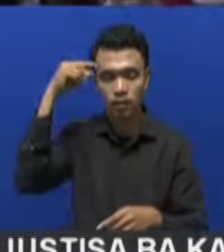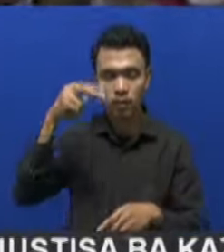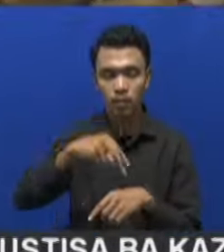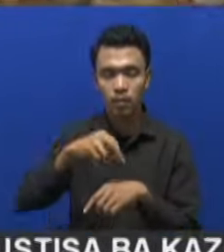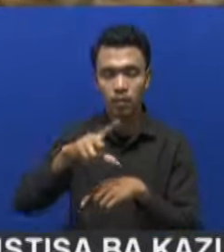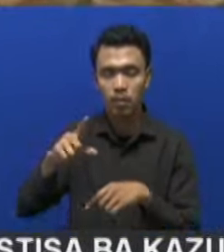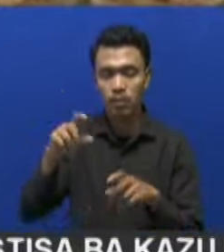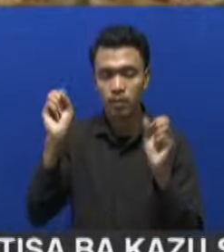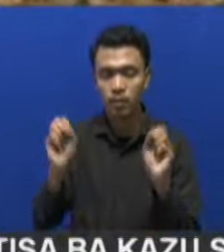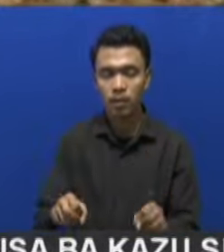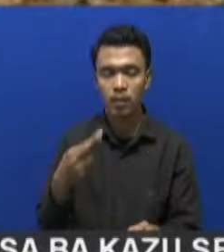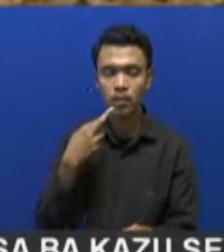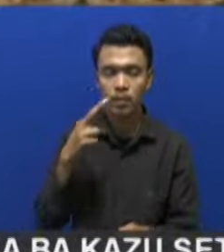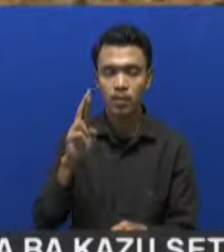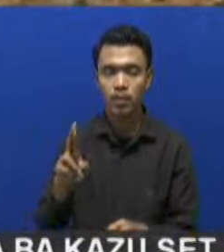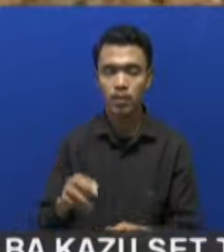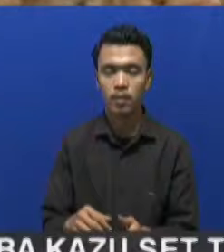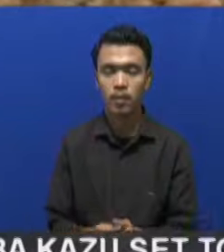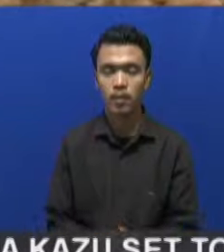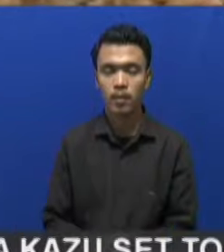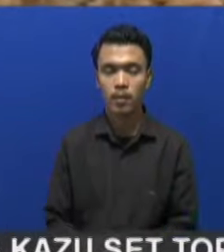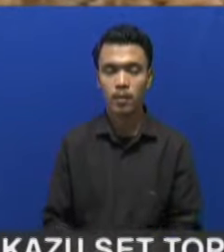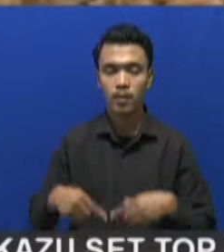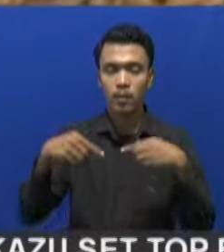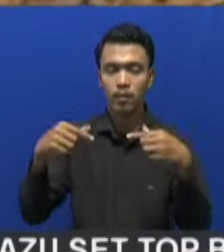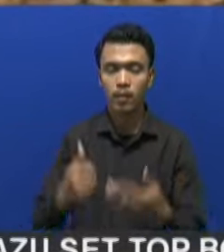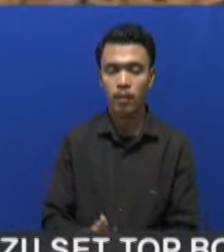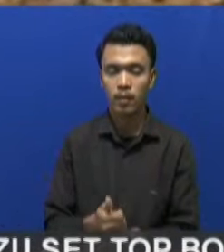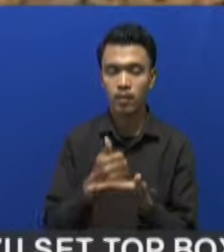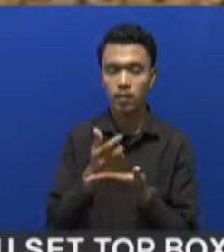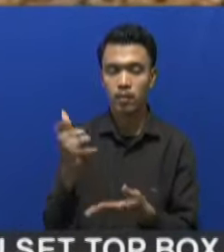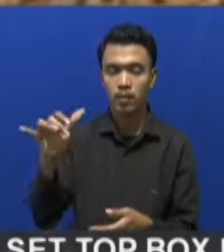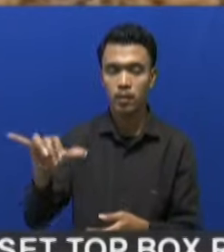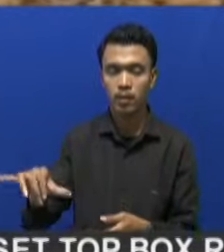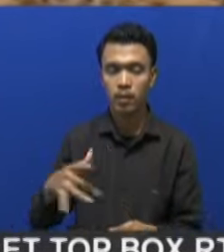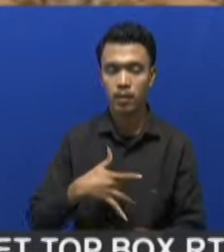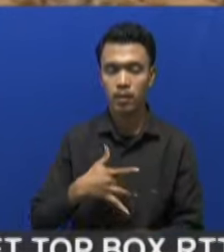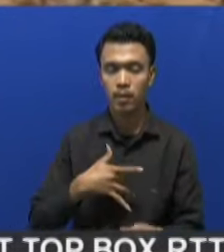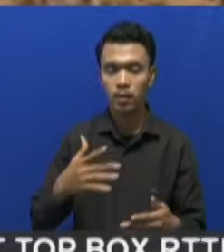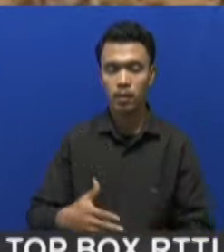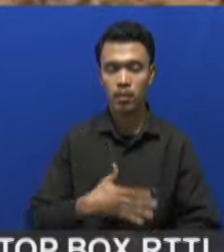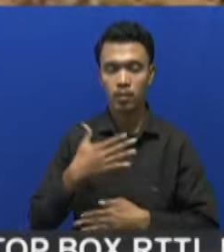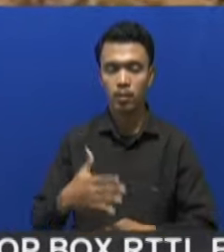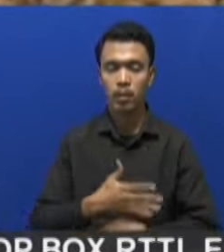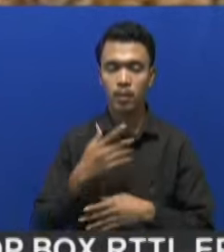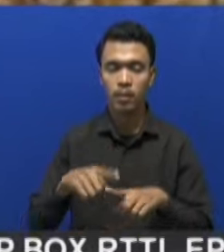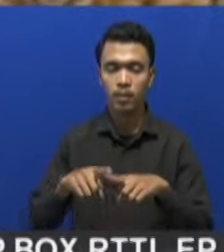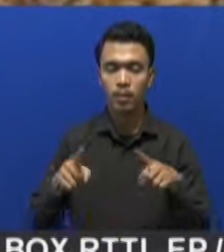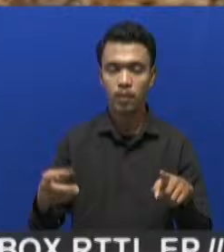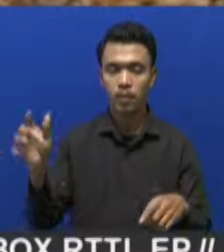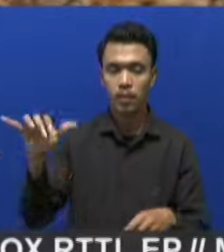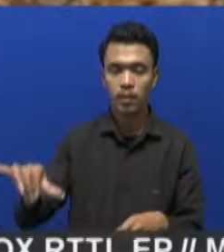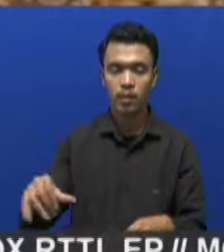responde. Vero neve makiha, neve maka antes ne fo apoio ona, siramos sente contente, mas be